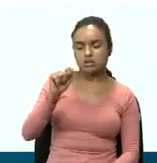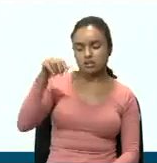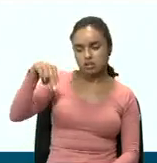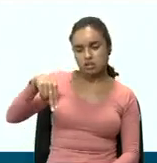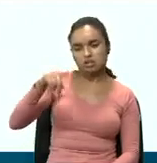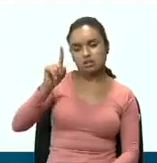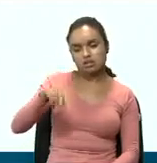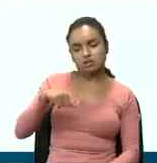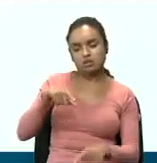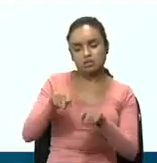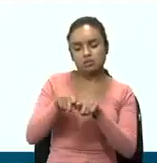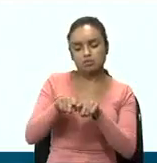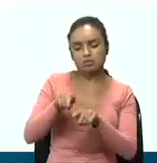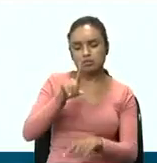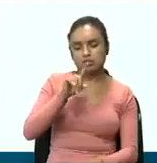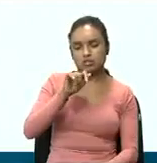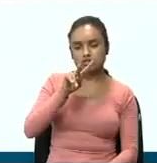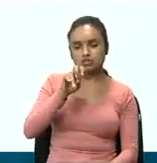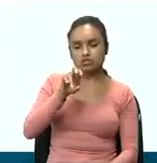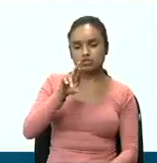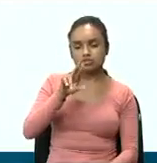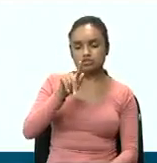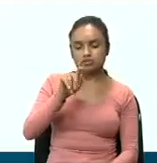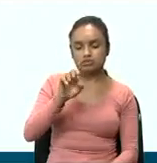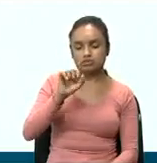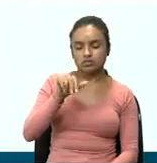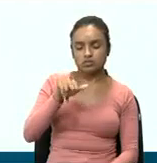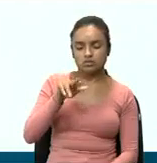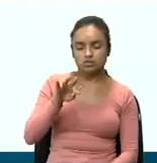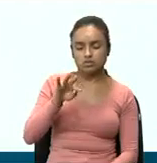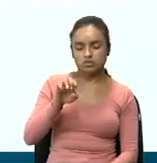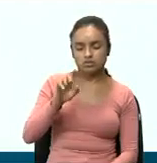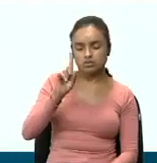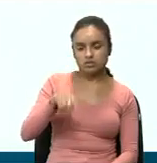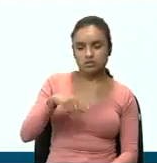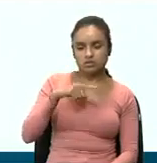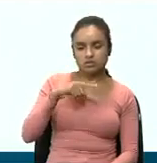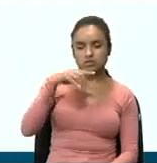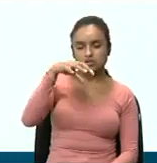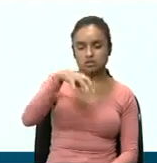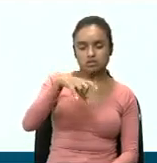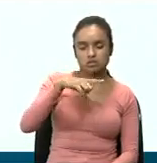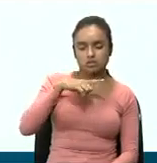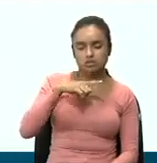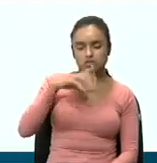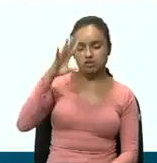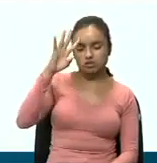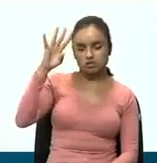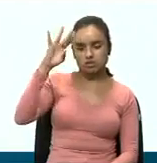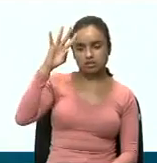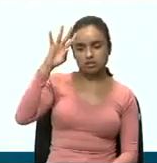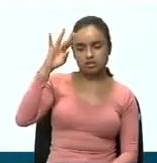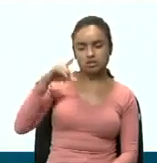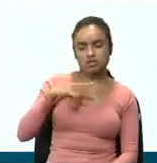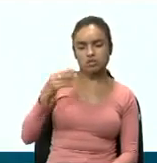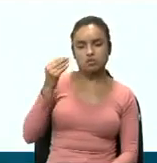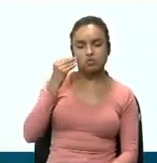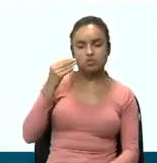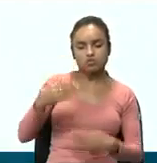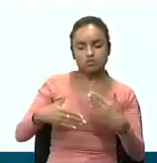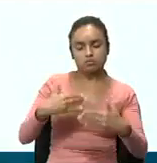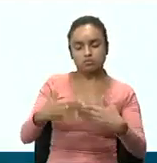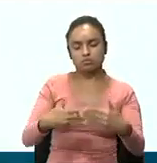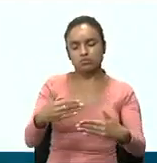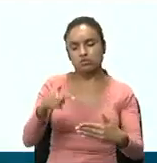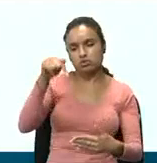ela é divergente. Então, no caso, seria esse teorema, esse teste, o resultado desse teste,